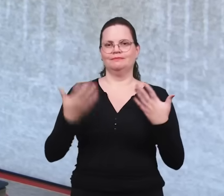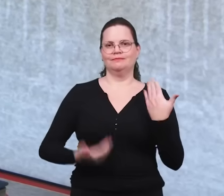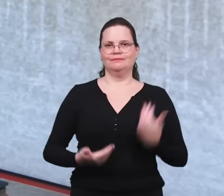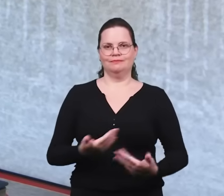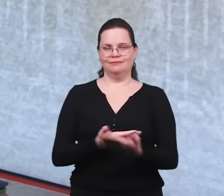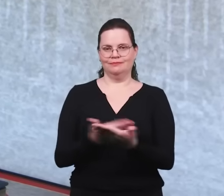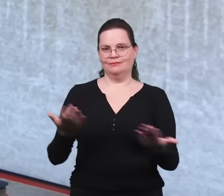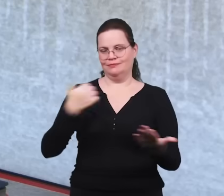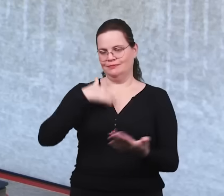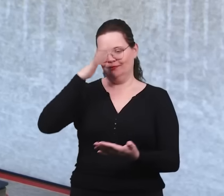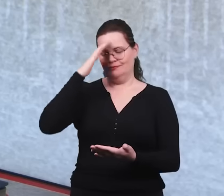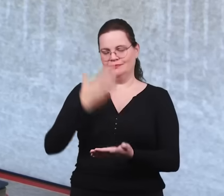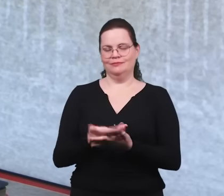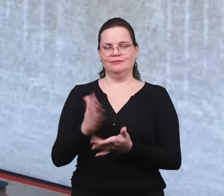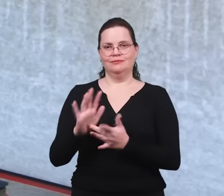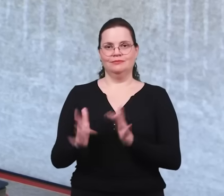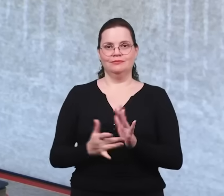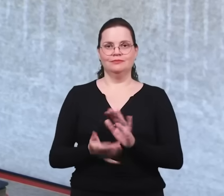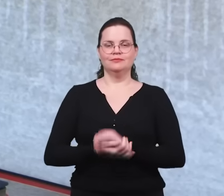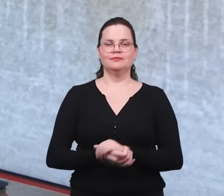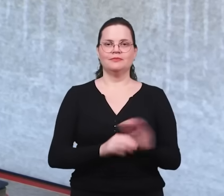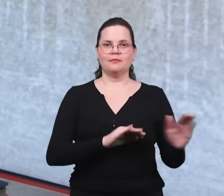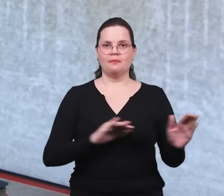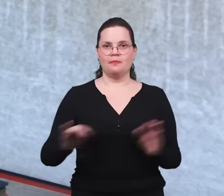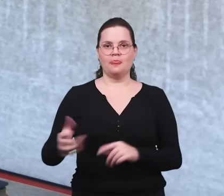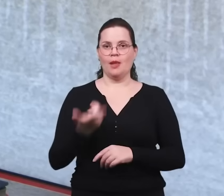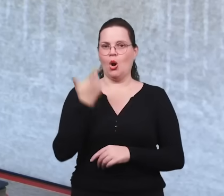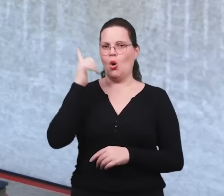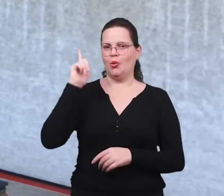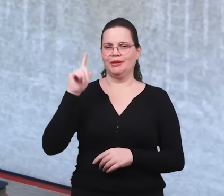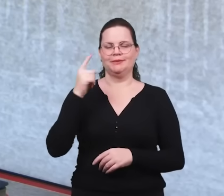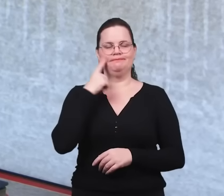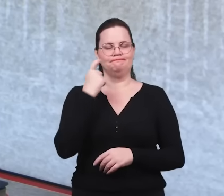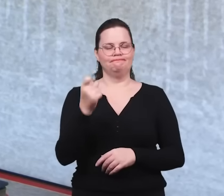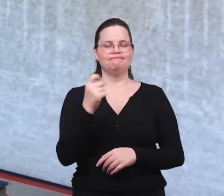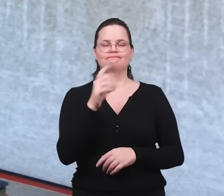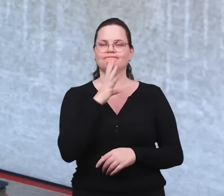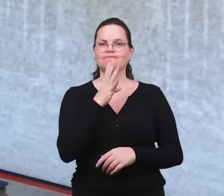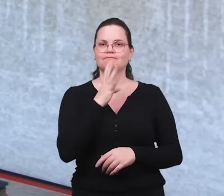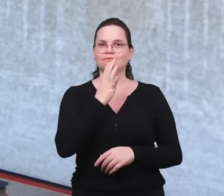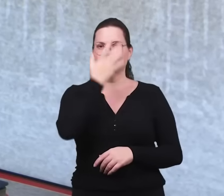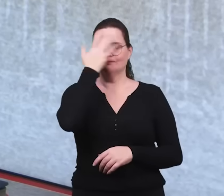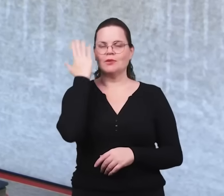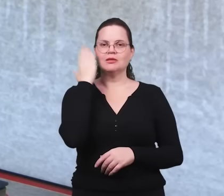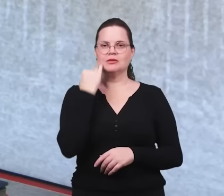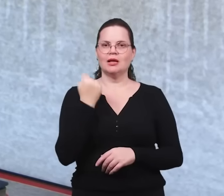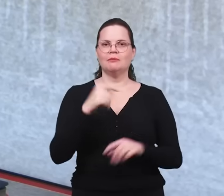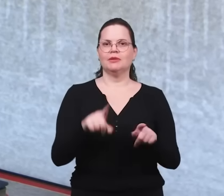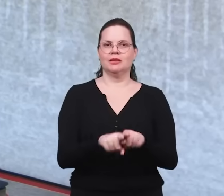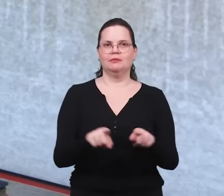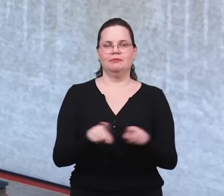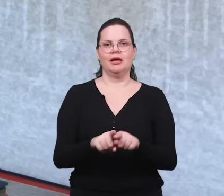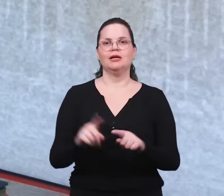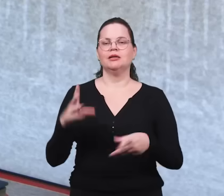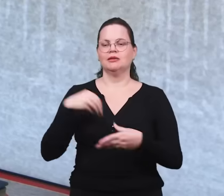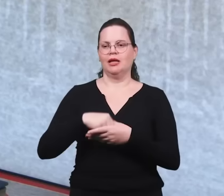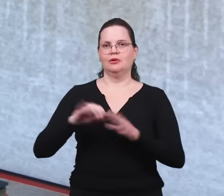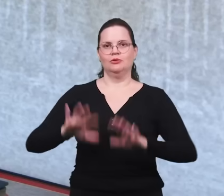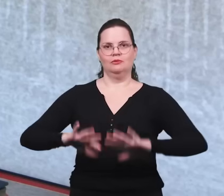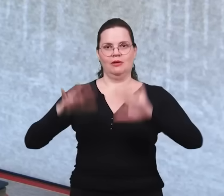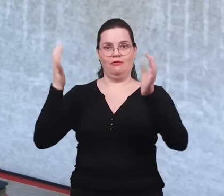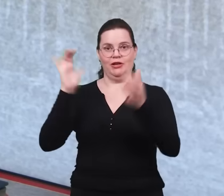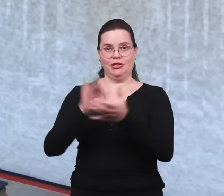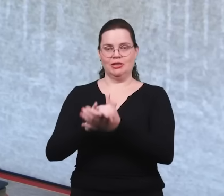Senhor Jesus. Outra figura muito conhecida e indispensável numa festa de casamento, isso naqueles